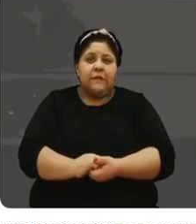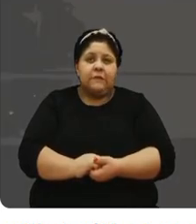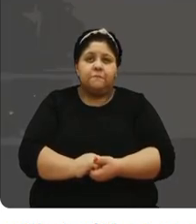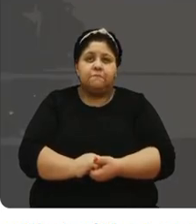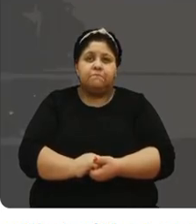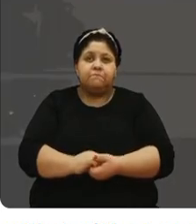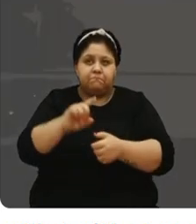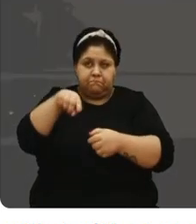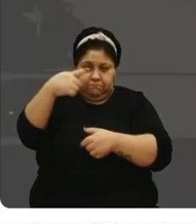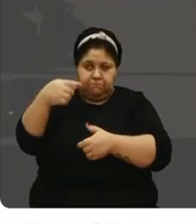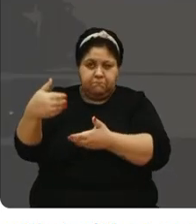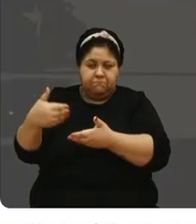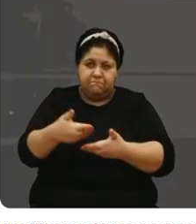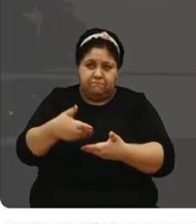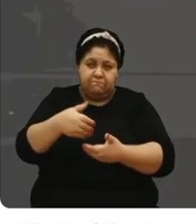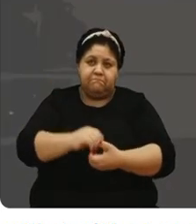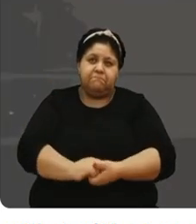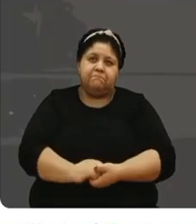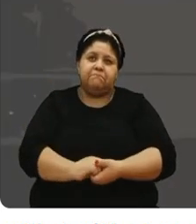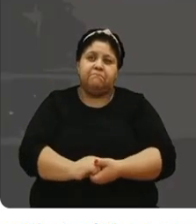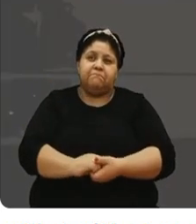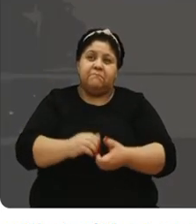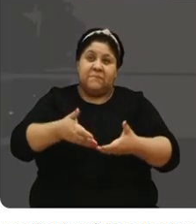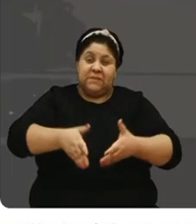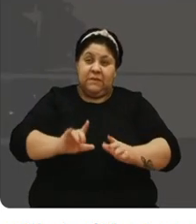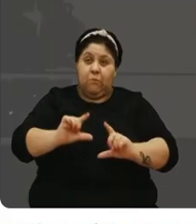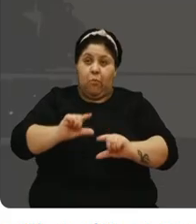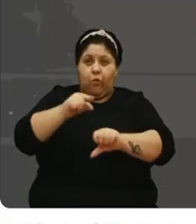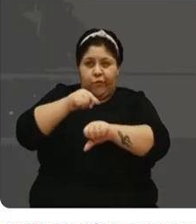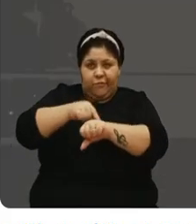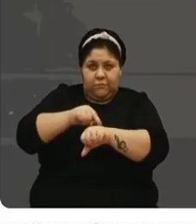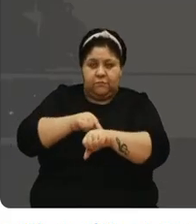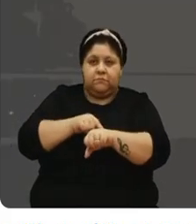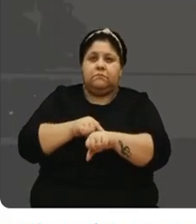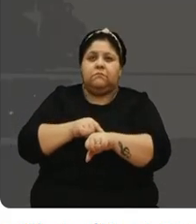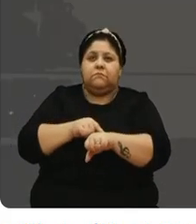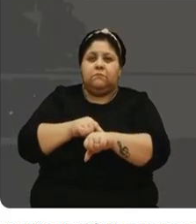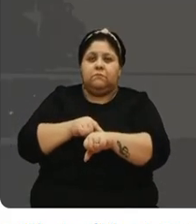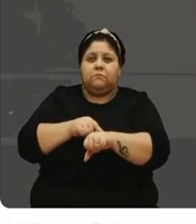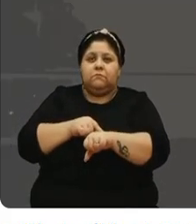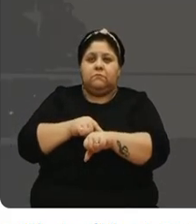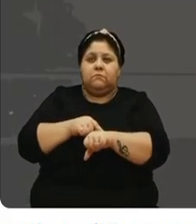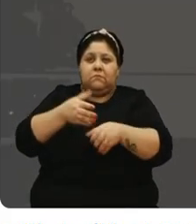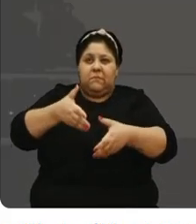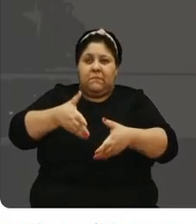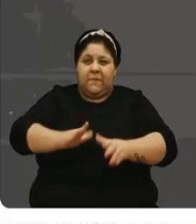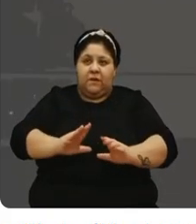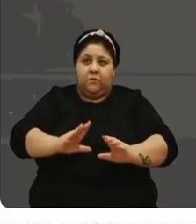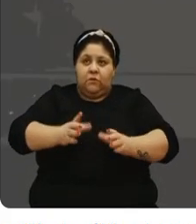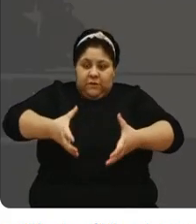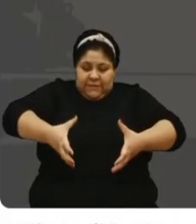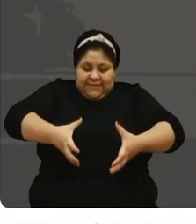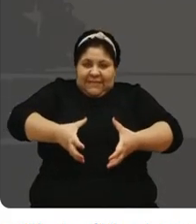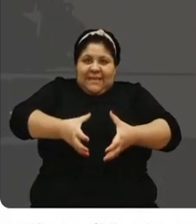O próximo bebê, recém-nascido, feminino de parto cesariana,